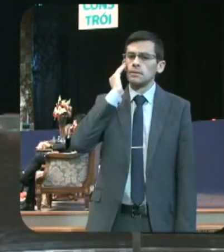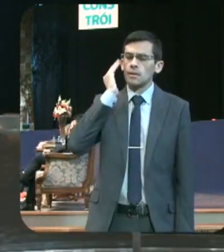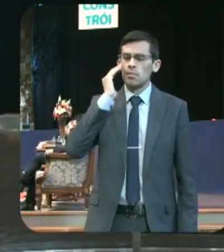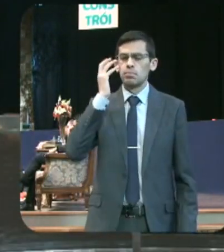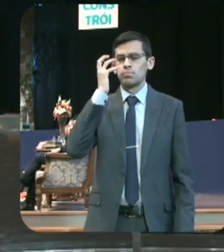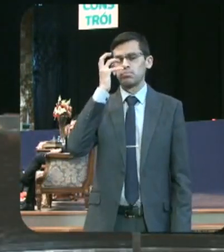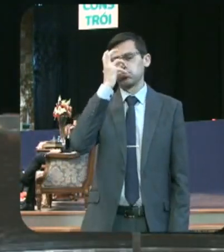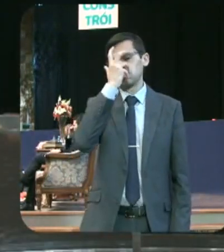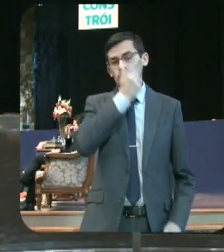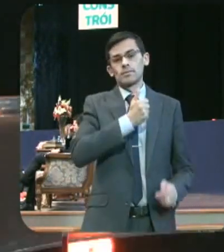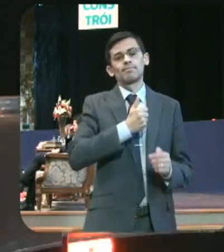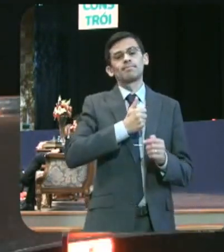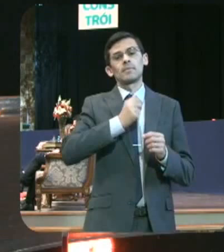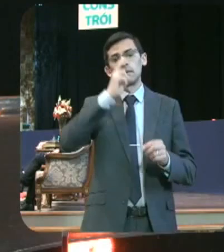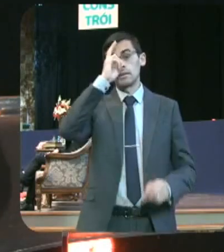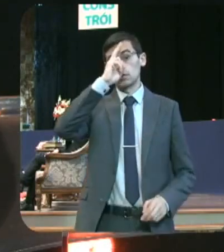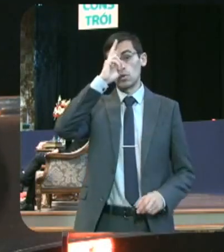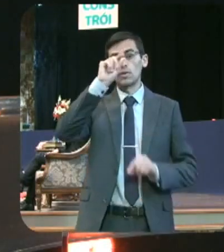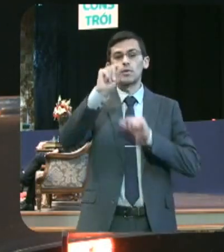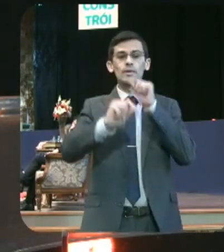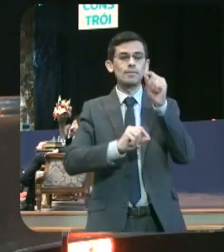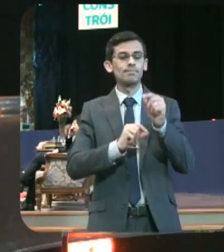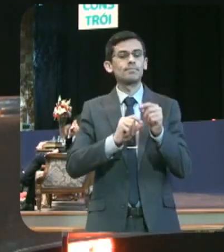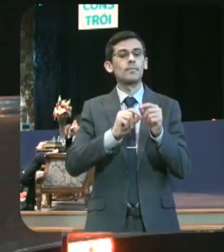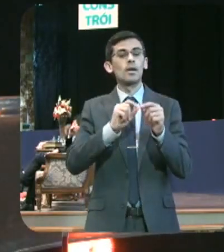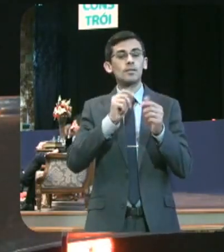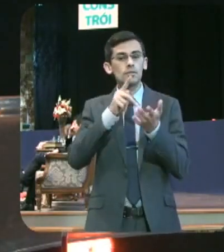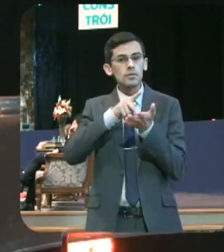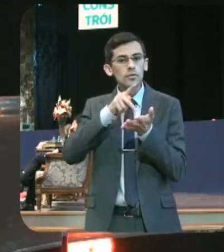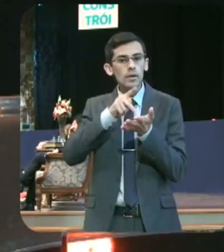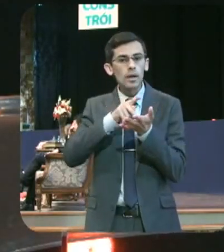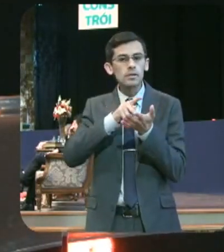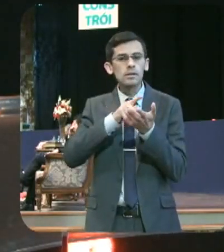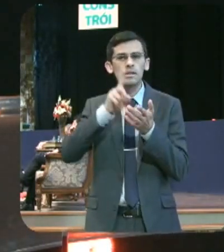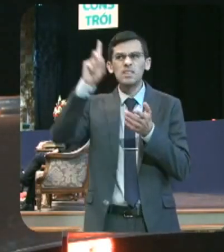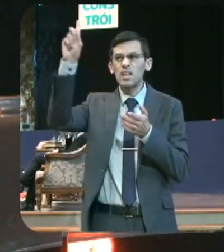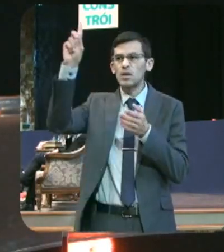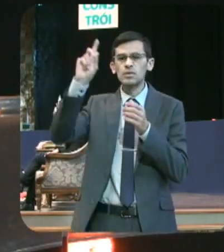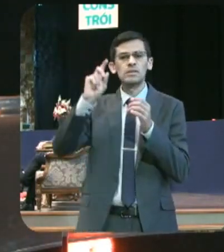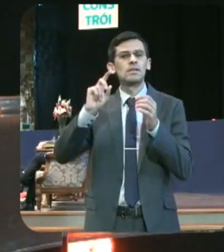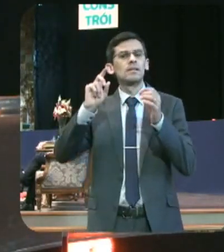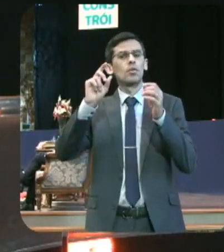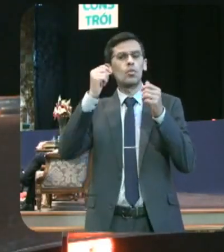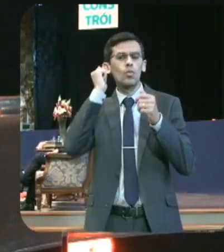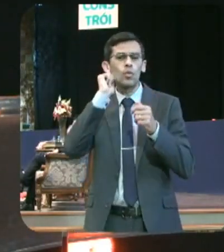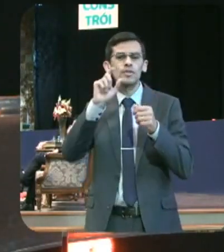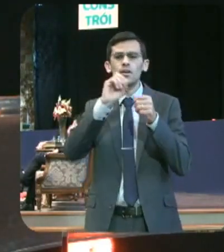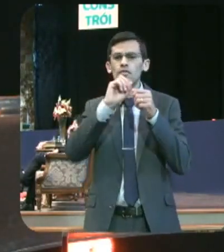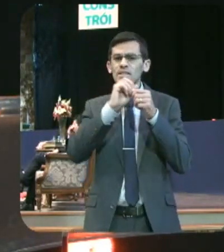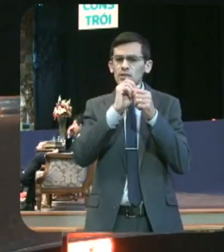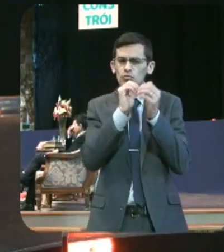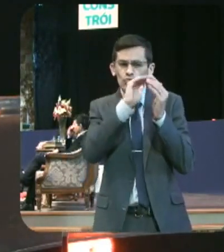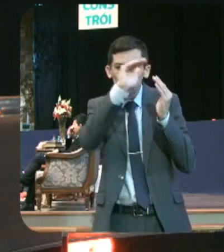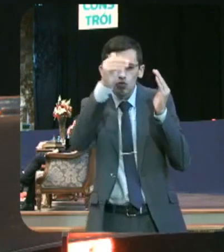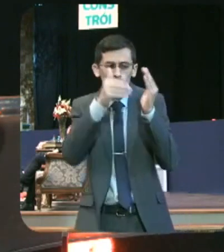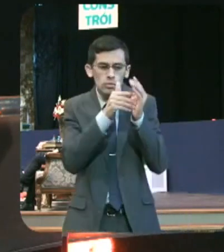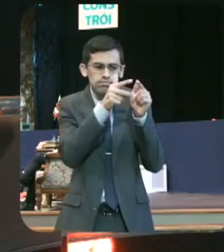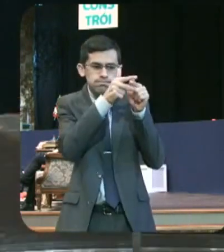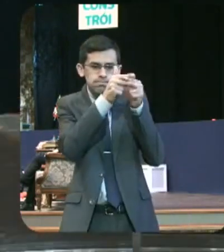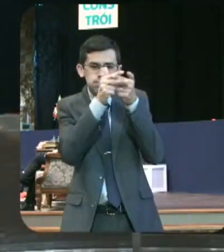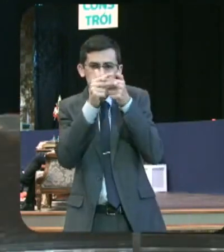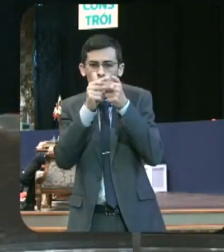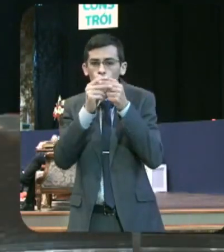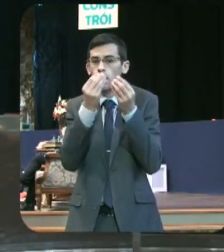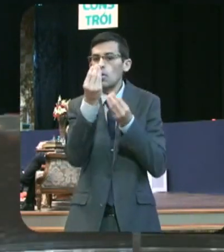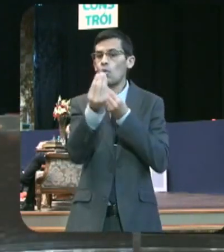lindo dessa história é que essa obra é uma obra de arte de Deus, que a gente não consegue entender como ele conseguiu